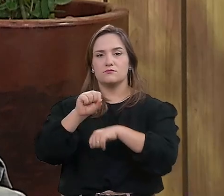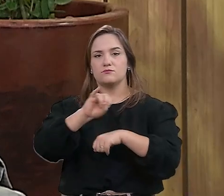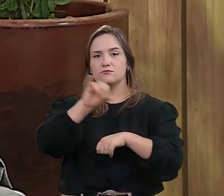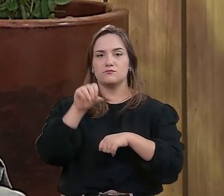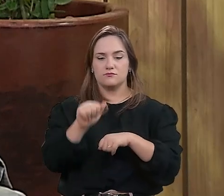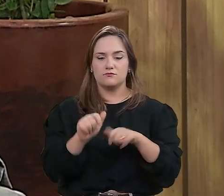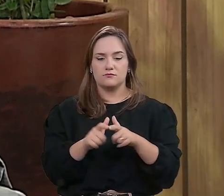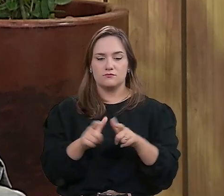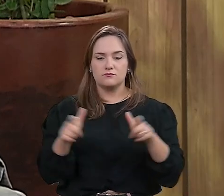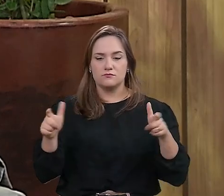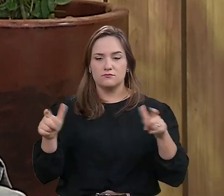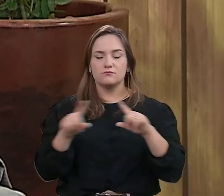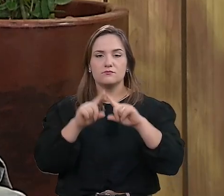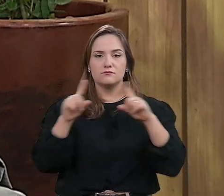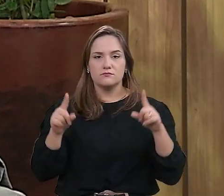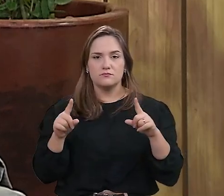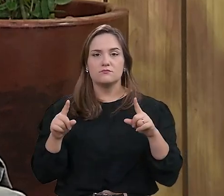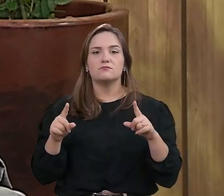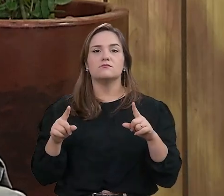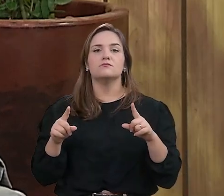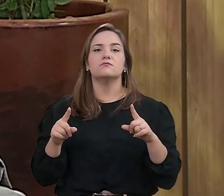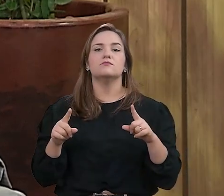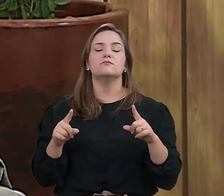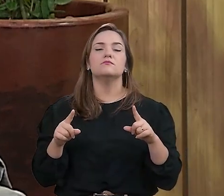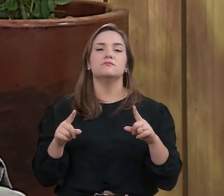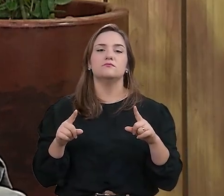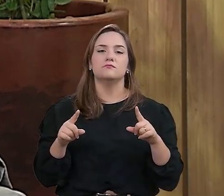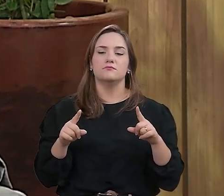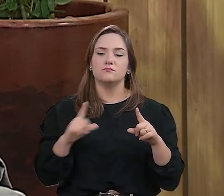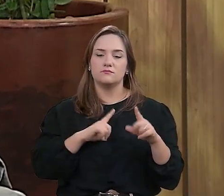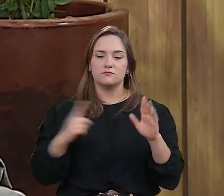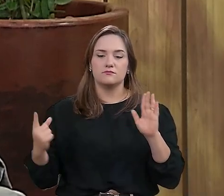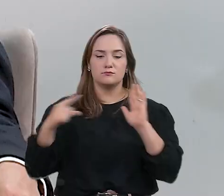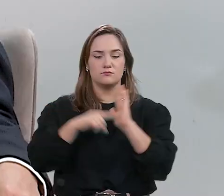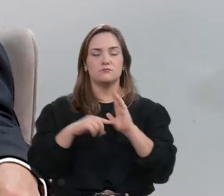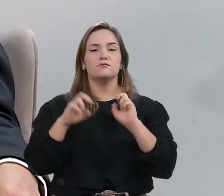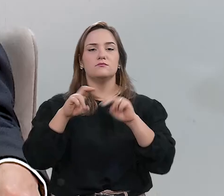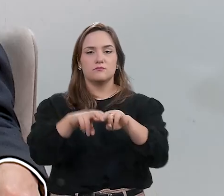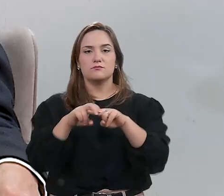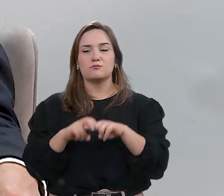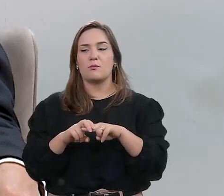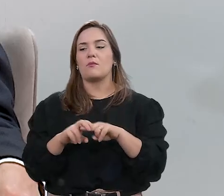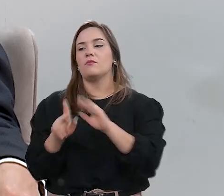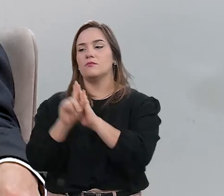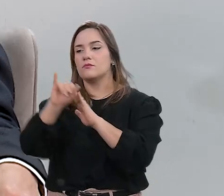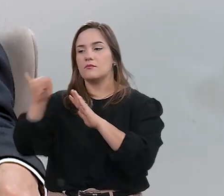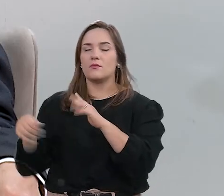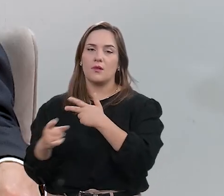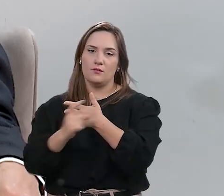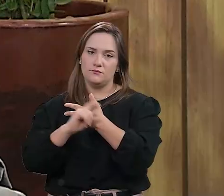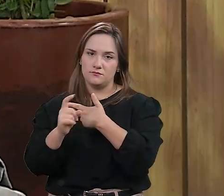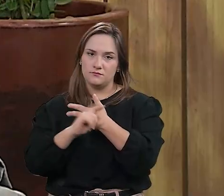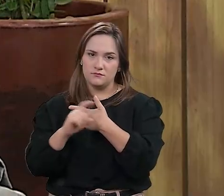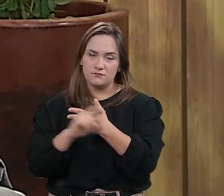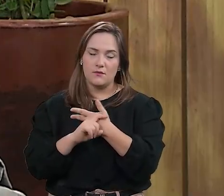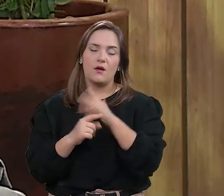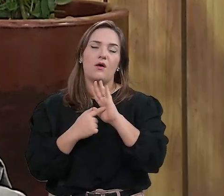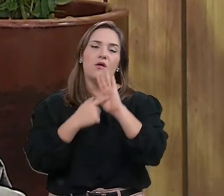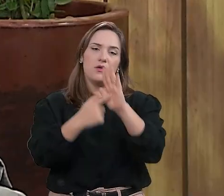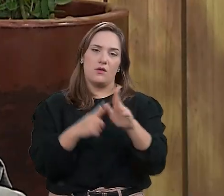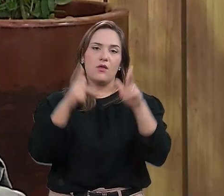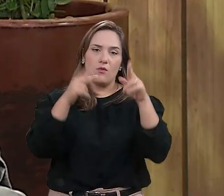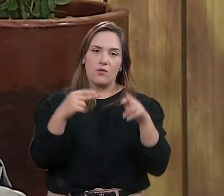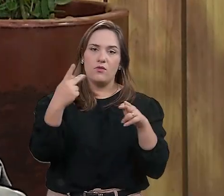uma denúncia, o governo apresentou um projeto do executivo que foi aprovado. Fala para a gente a luta do senhor em relação a